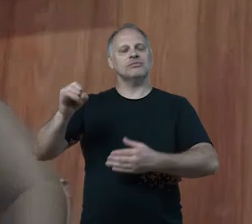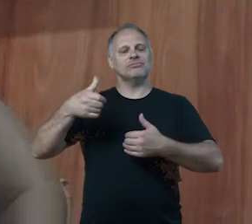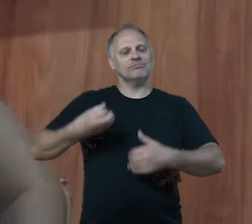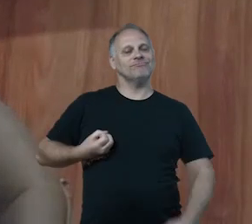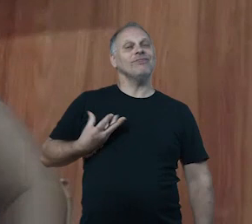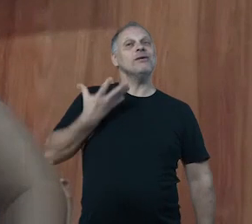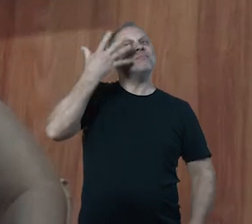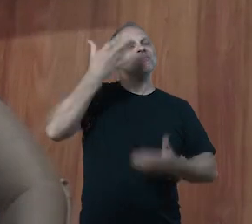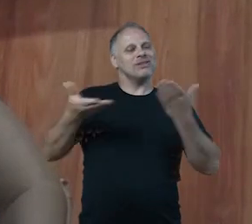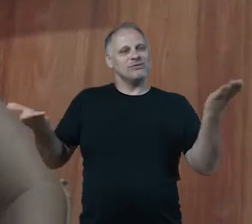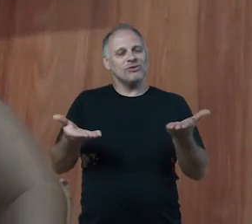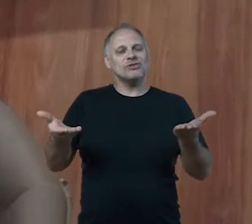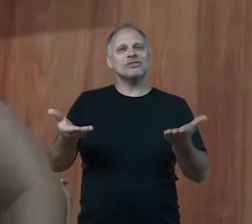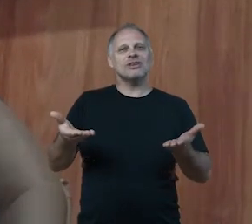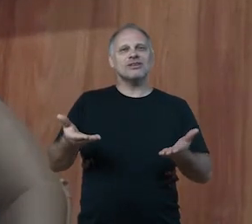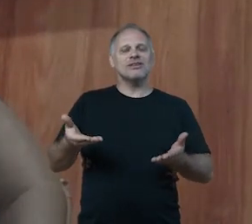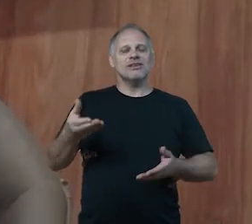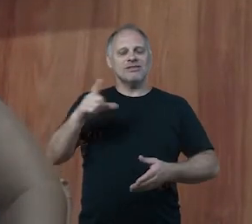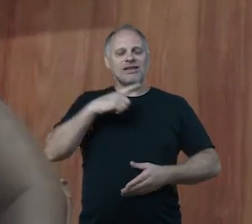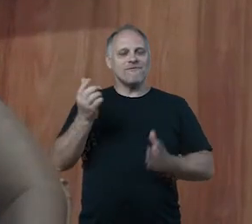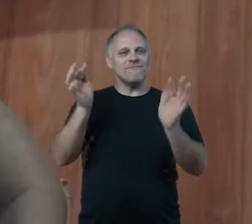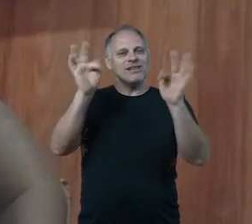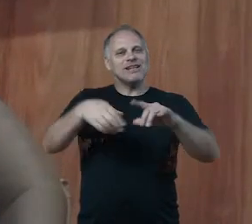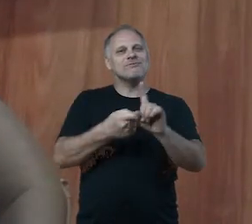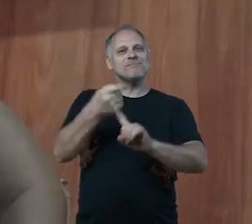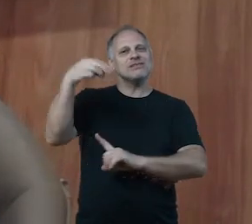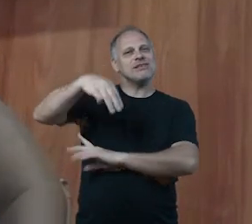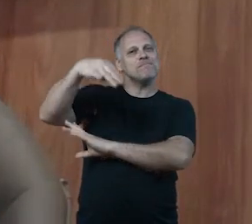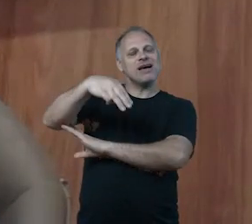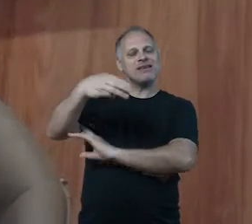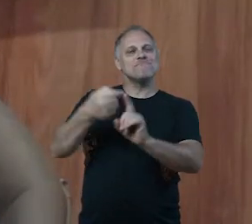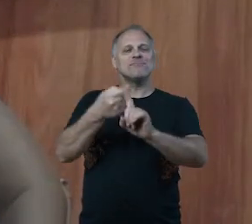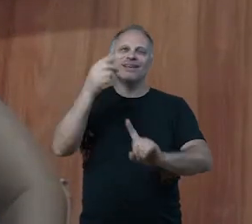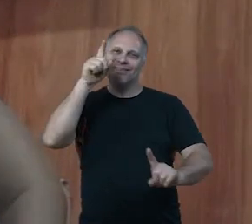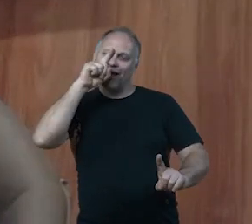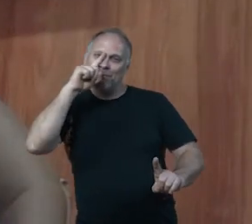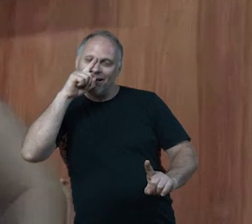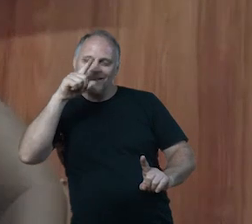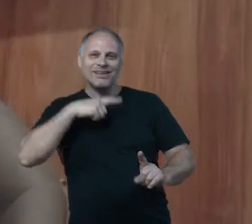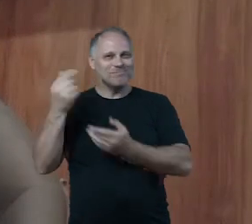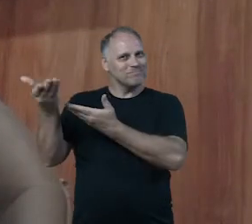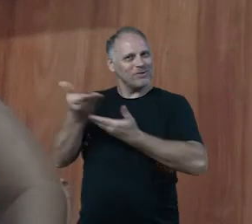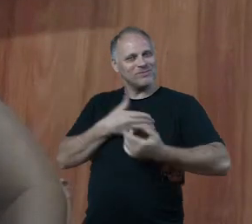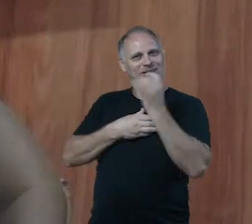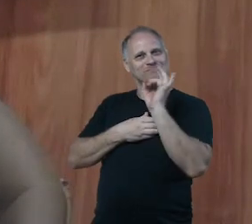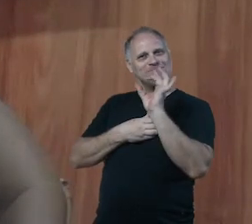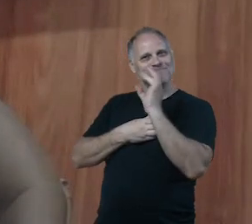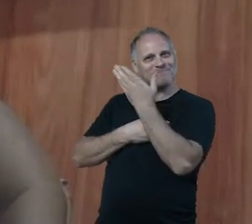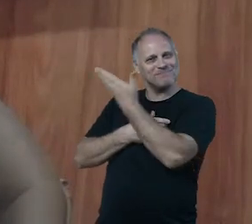está no ar mais um Viver Plenamente, o episódio de hoje, fechando o mês de maio, mês das mães. Eu estou com uma